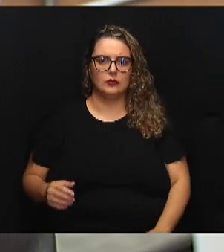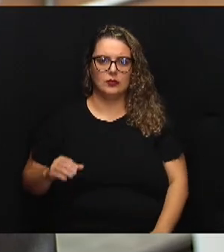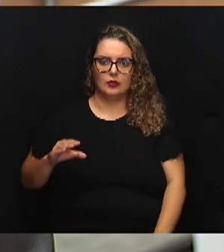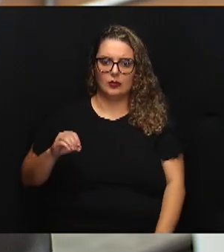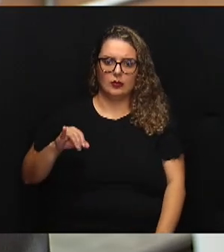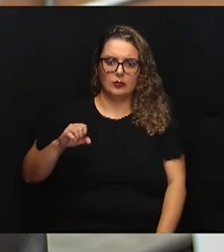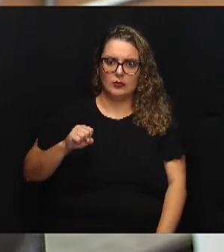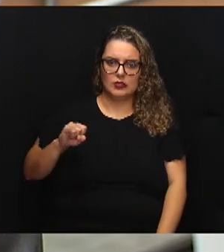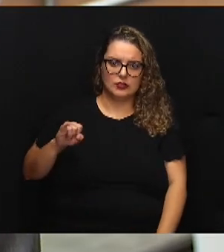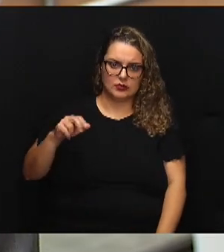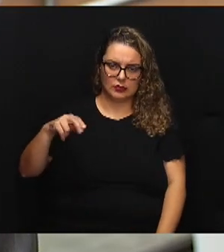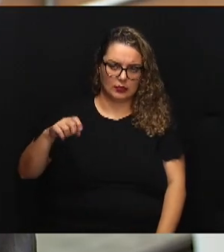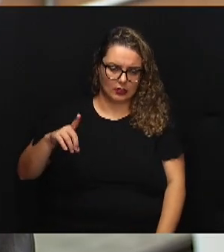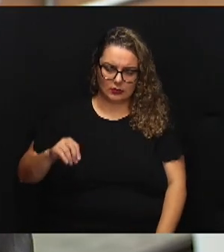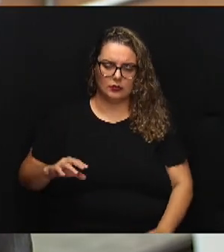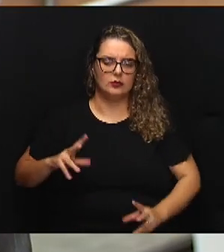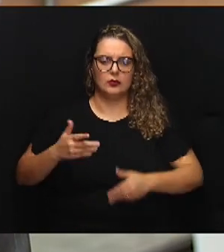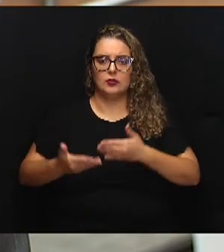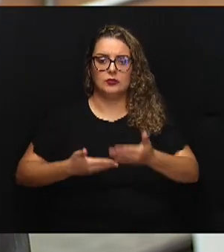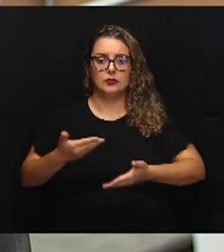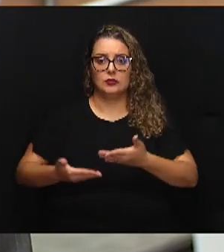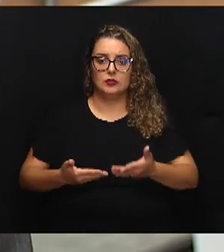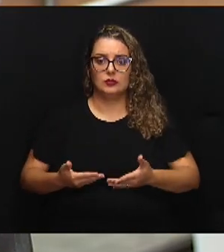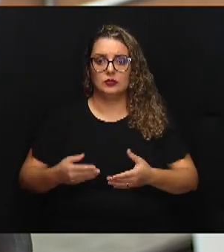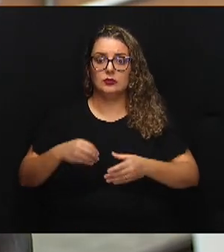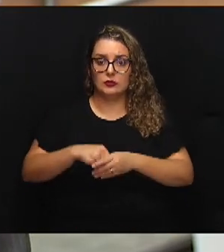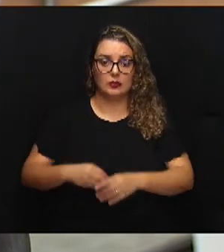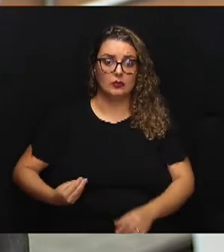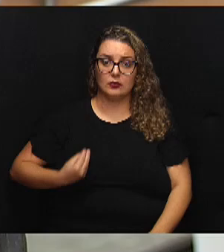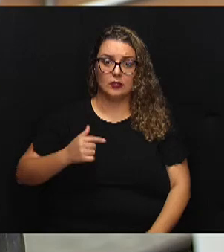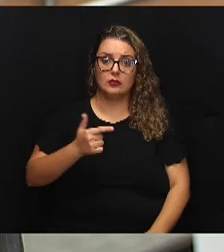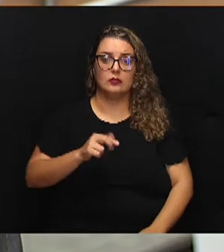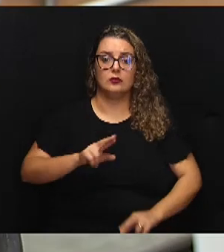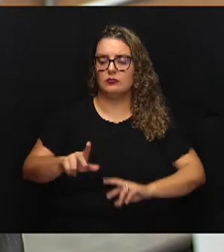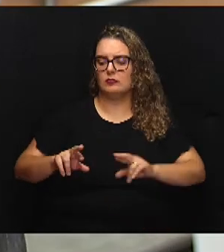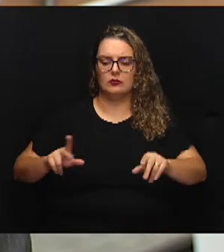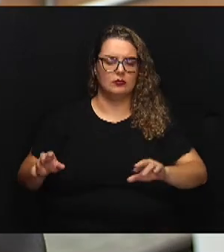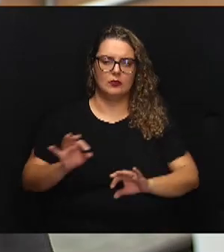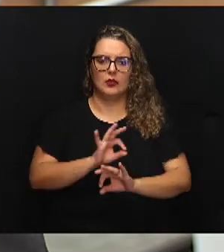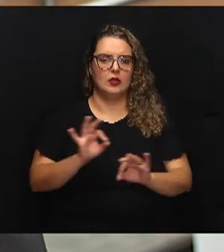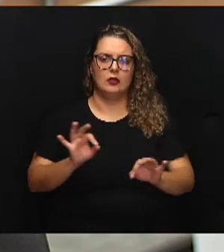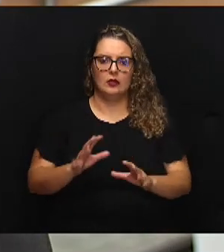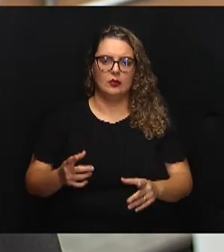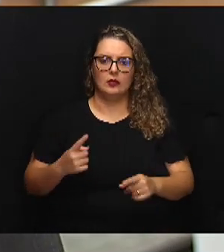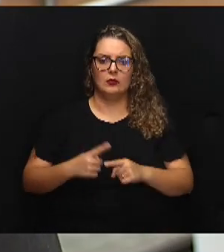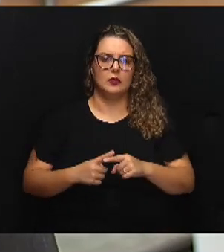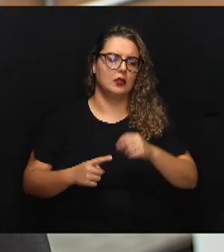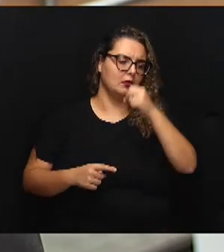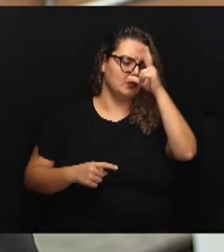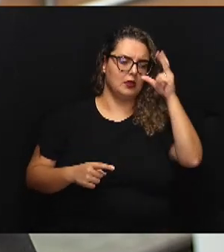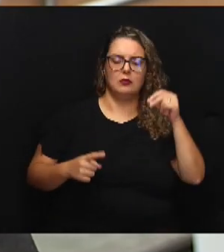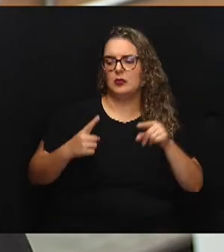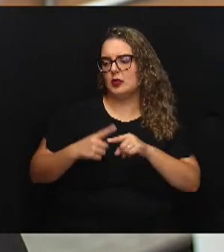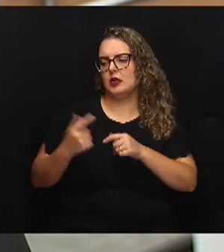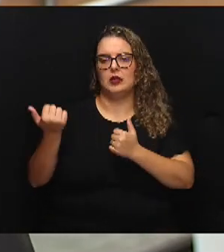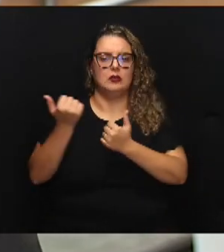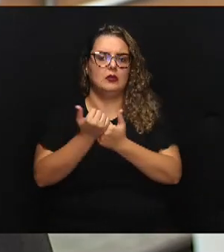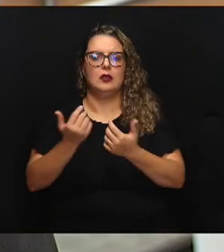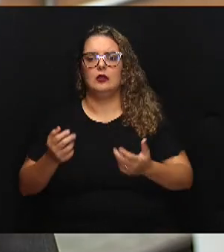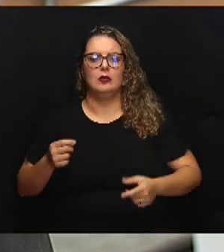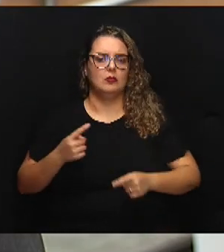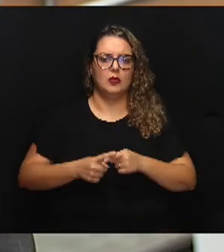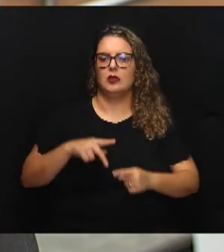comissionado. Eu acho que todos os servidores têm que passar por isso, não tem que ter diferença nenhuma, porque é prefeito, ou porque é vice, ou porque